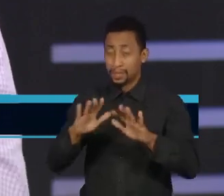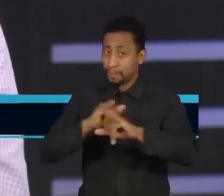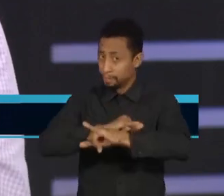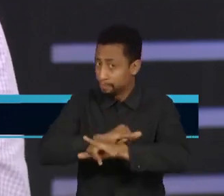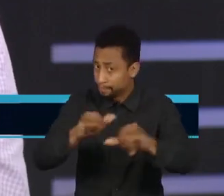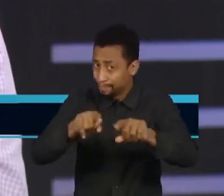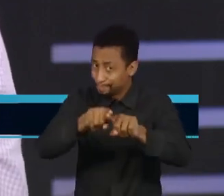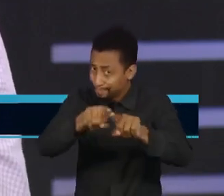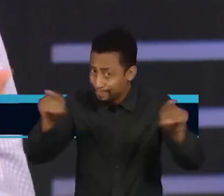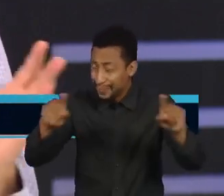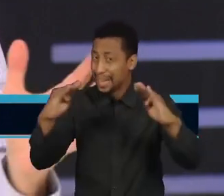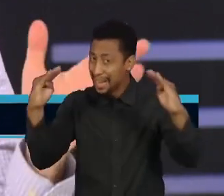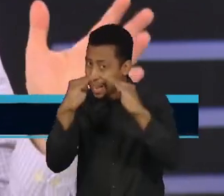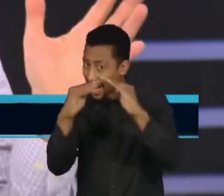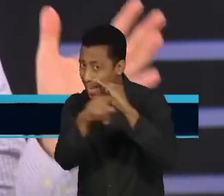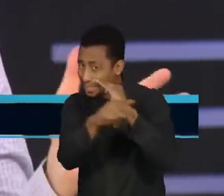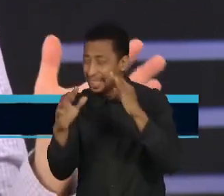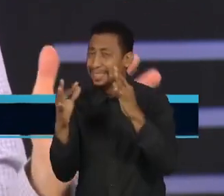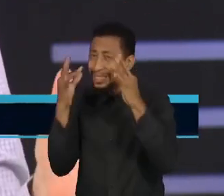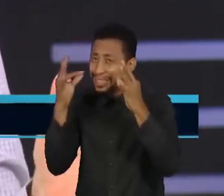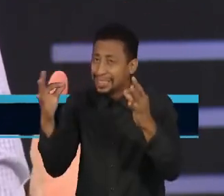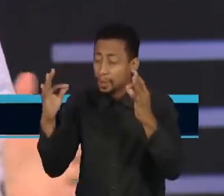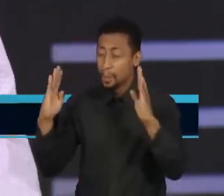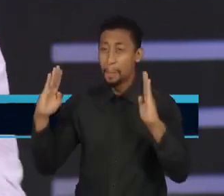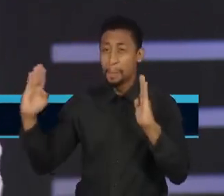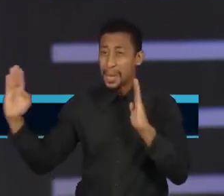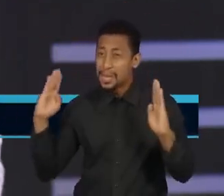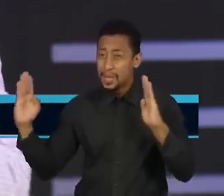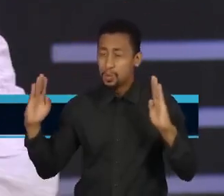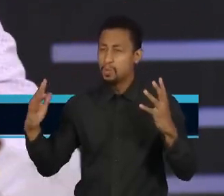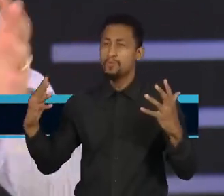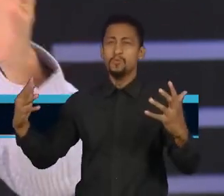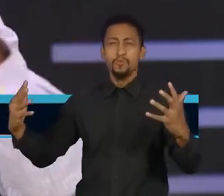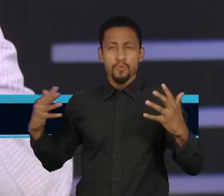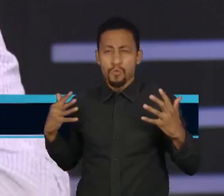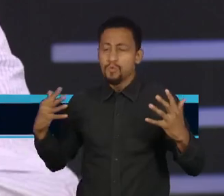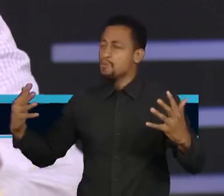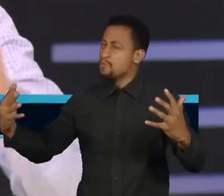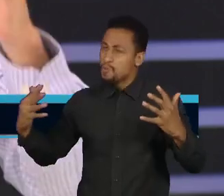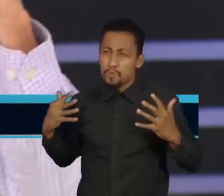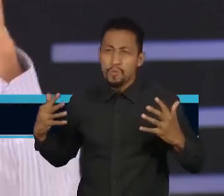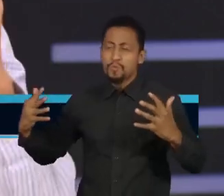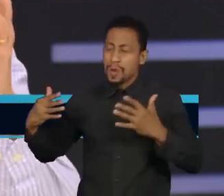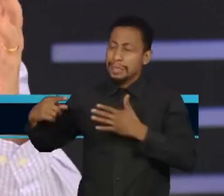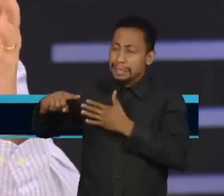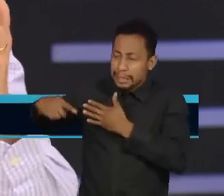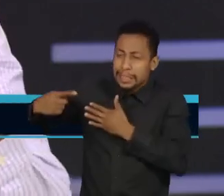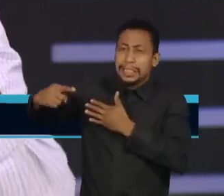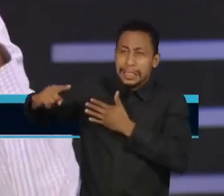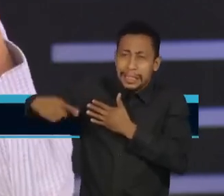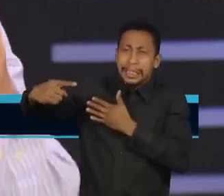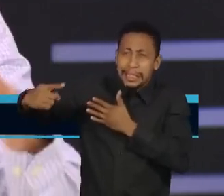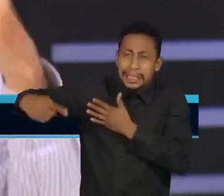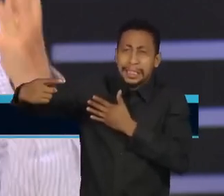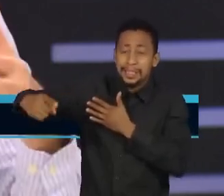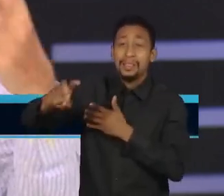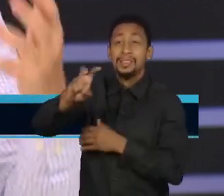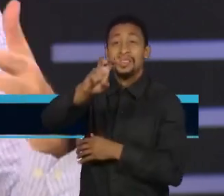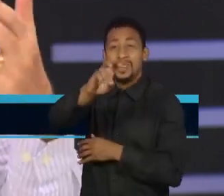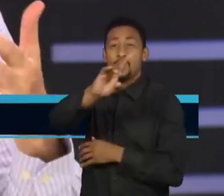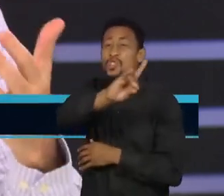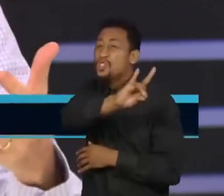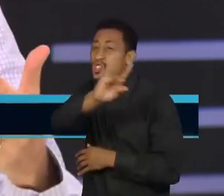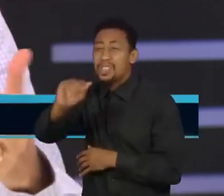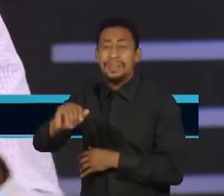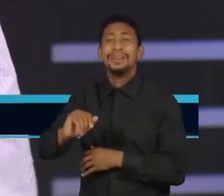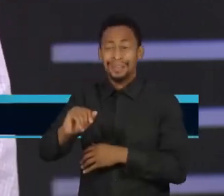ondas de calor. Ondas de calor é exatamente isso. 5 dias de calor muito acima da média, várias